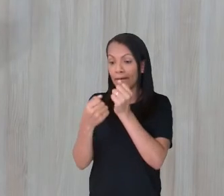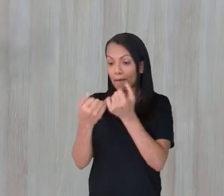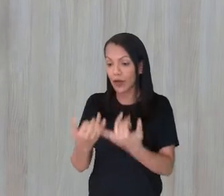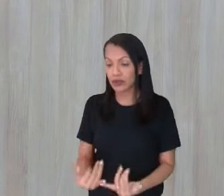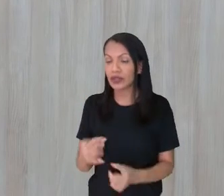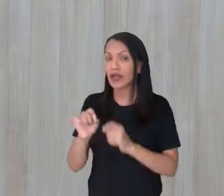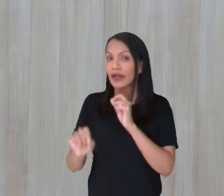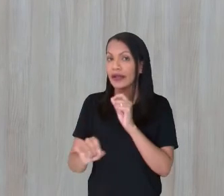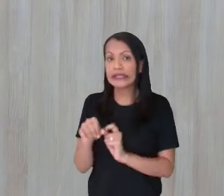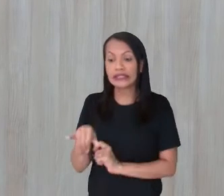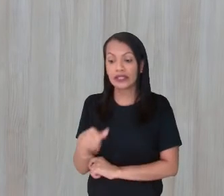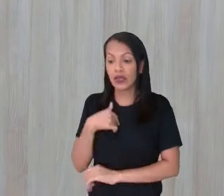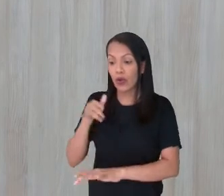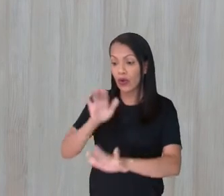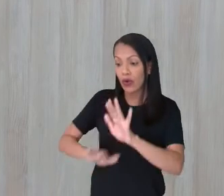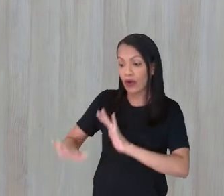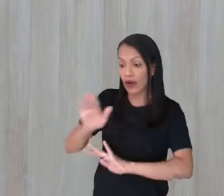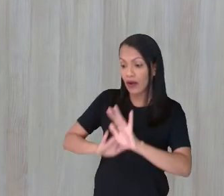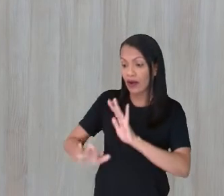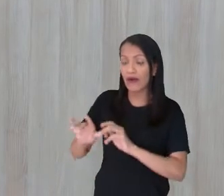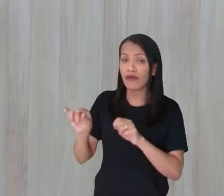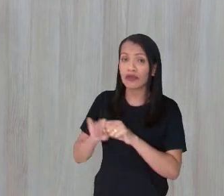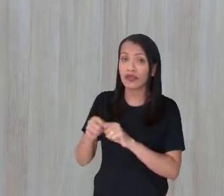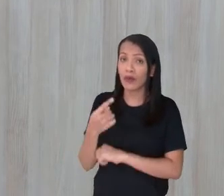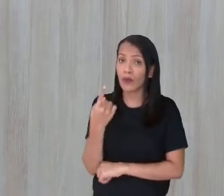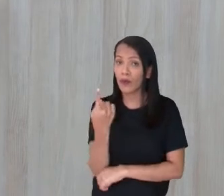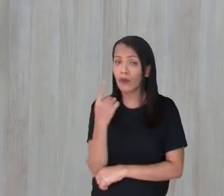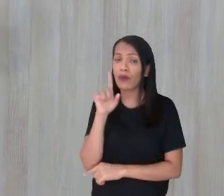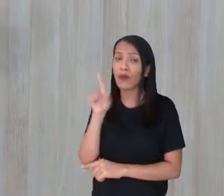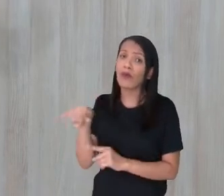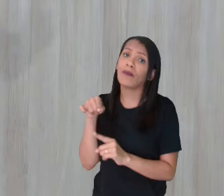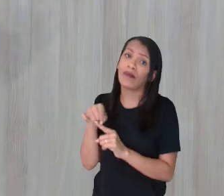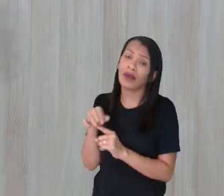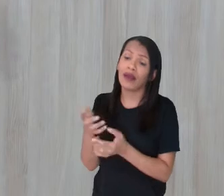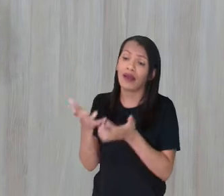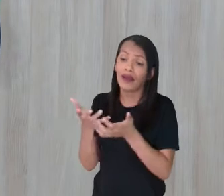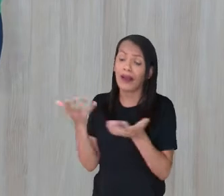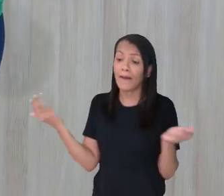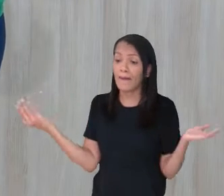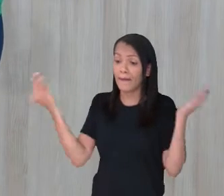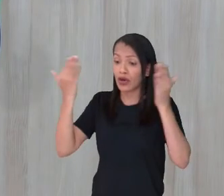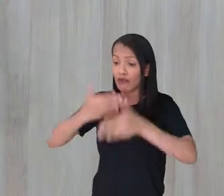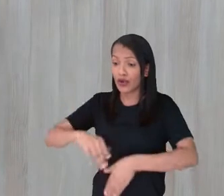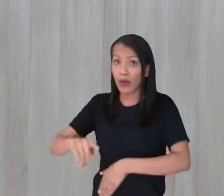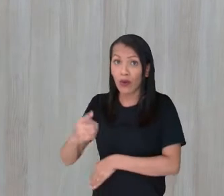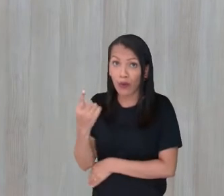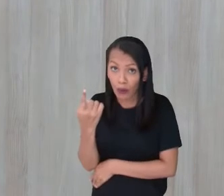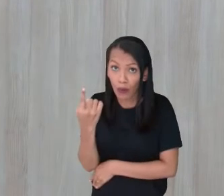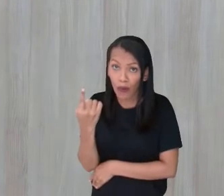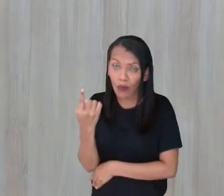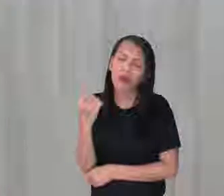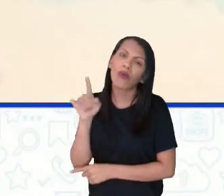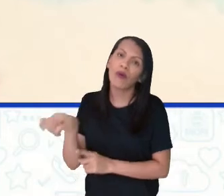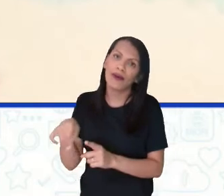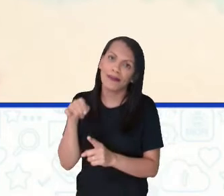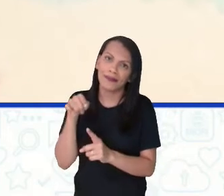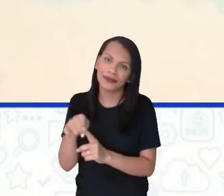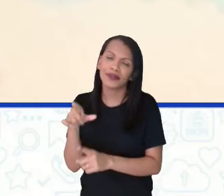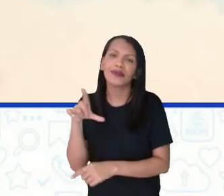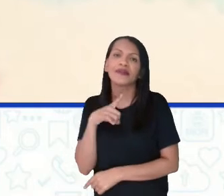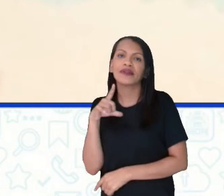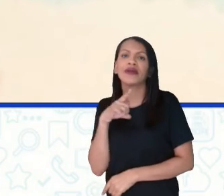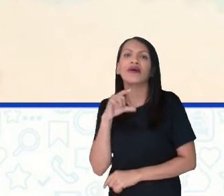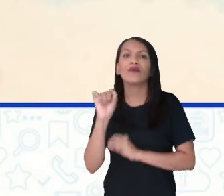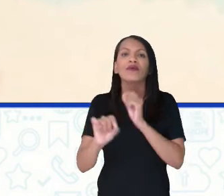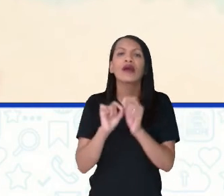a gente só consegue cumprir um objetivo. Então, ela quer provar isso. E como é que ela quer provar isso? Ela vai ter, então,